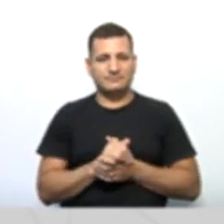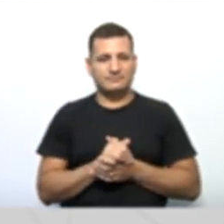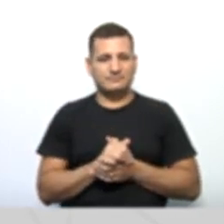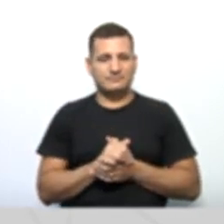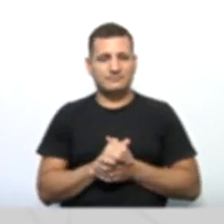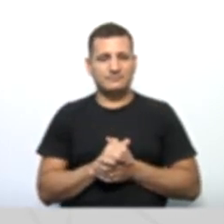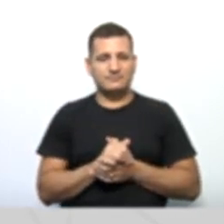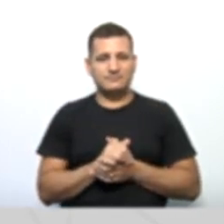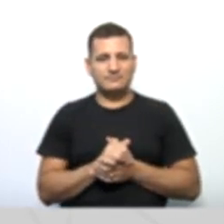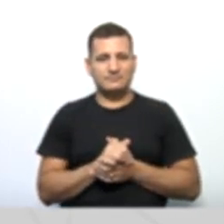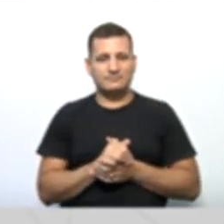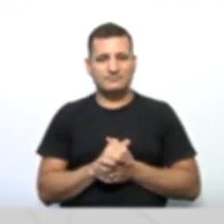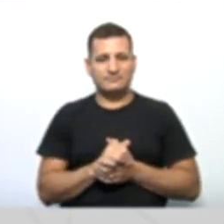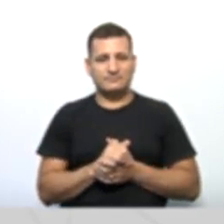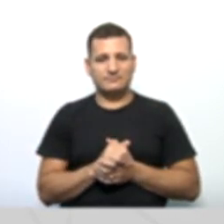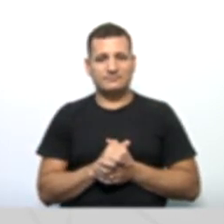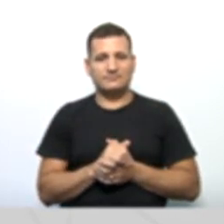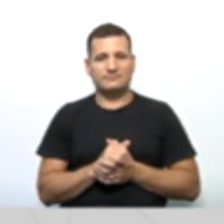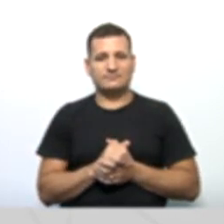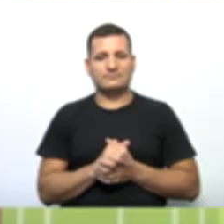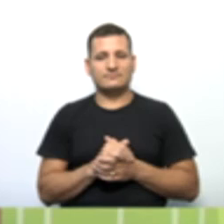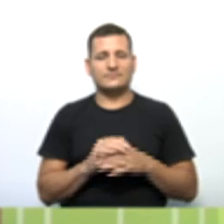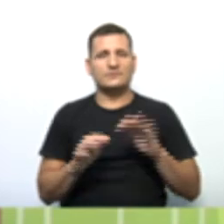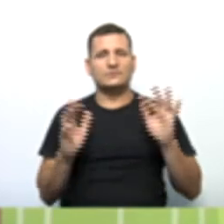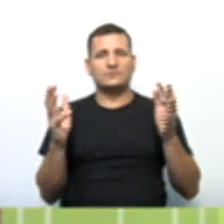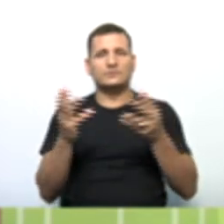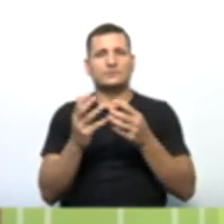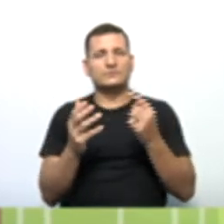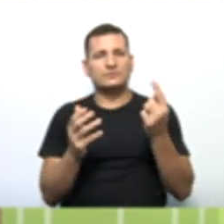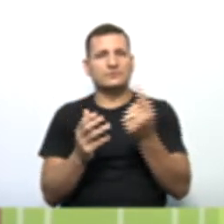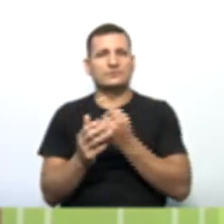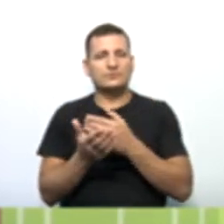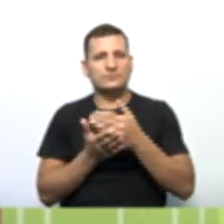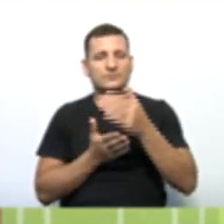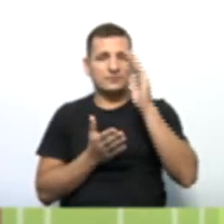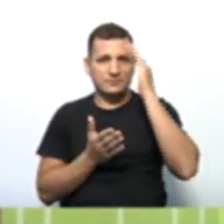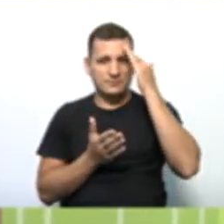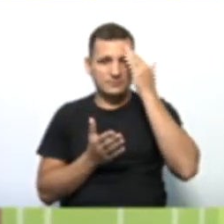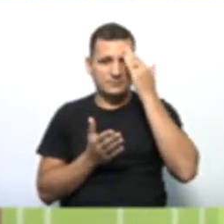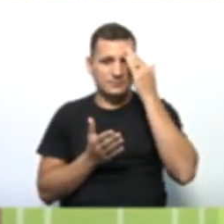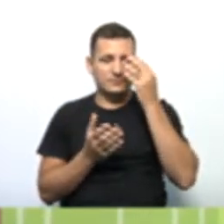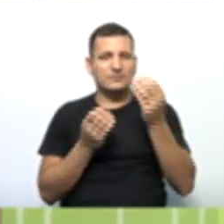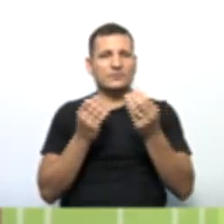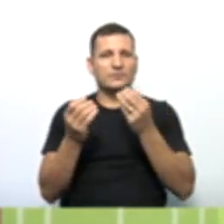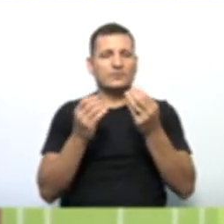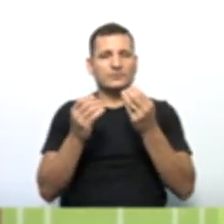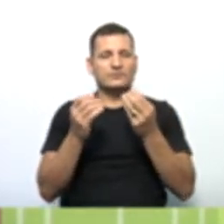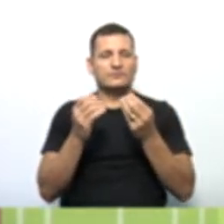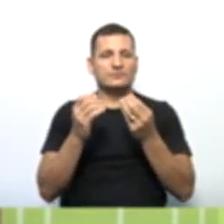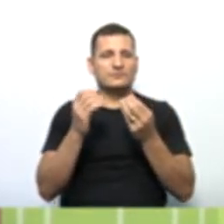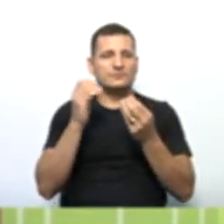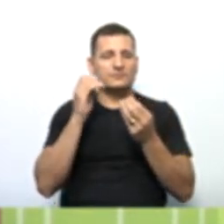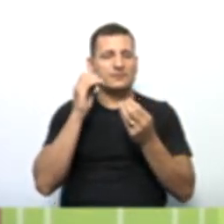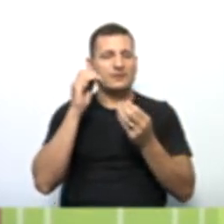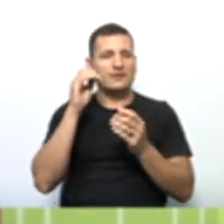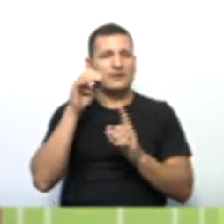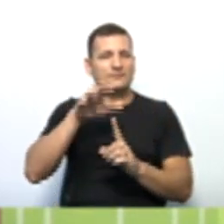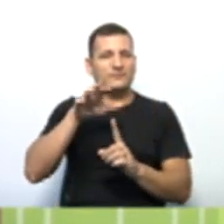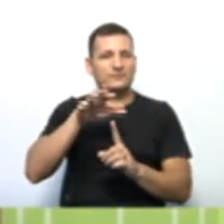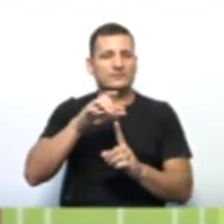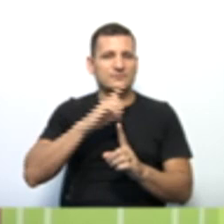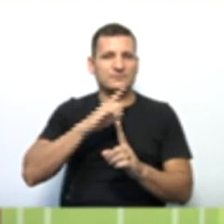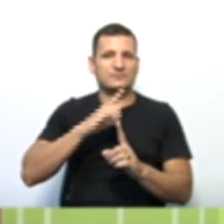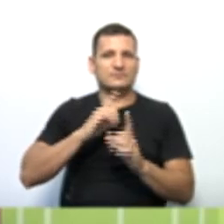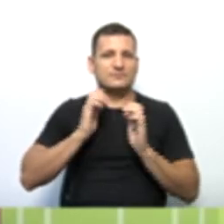isso, gente, é para que a gente possa começar a compreender as influências que essas correntes éticas têm no nosso dia a